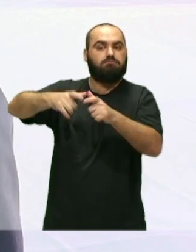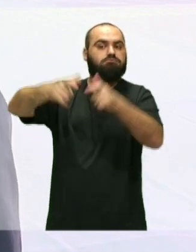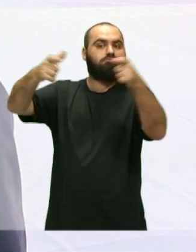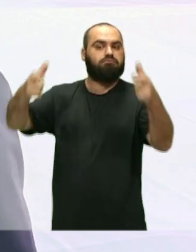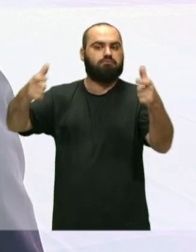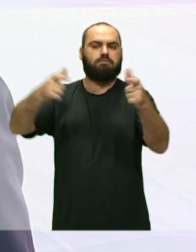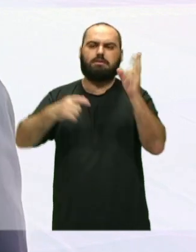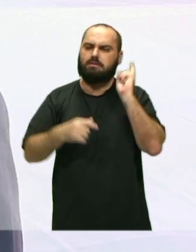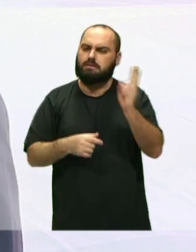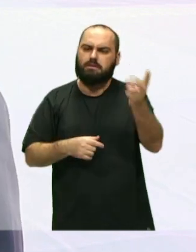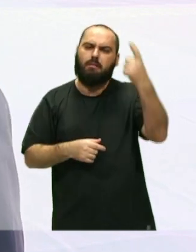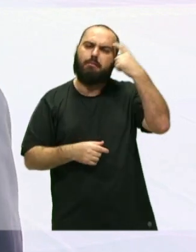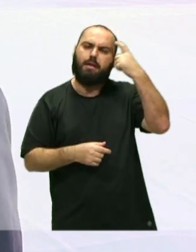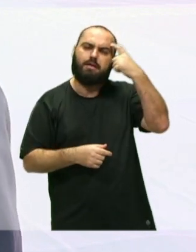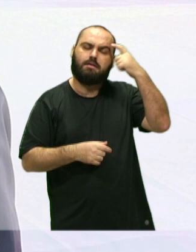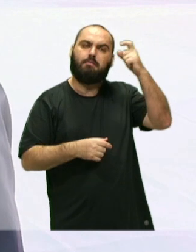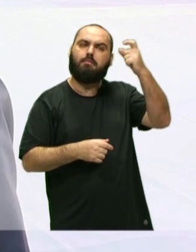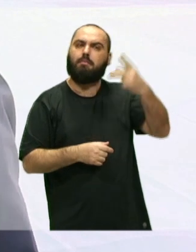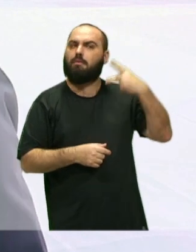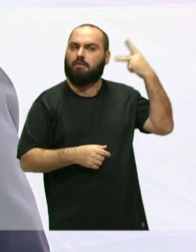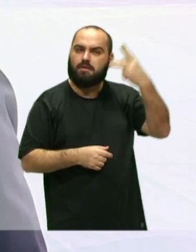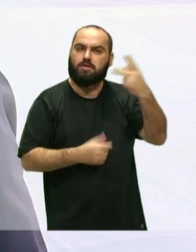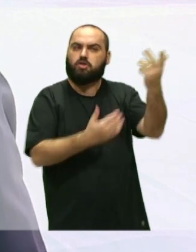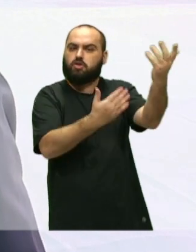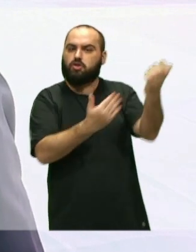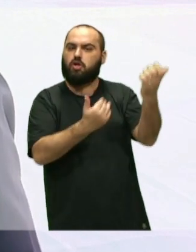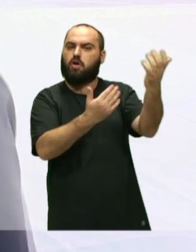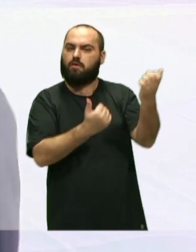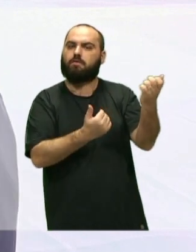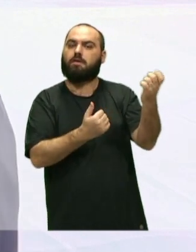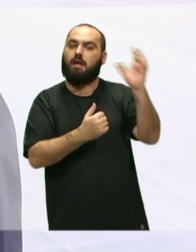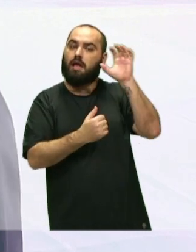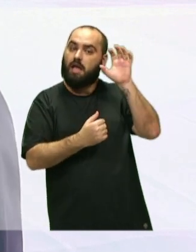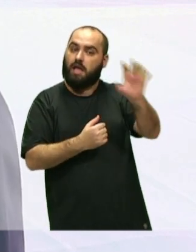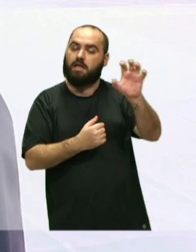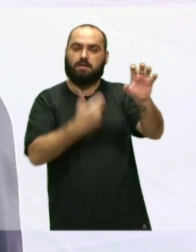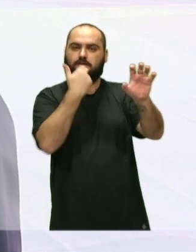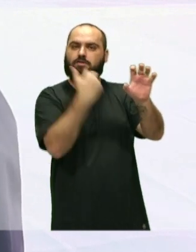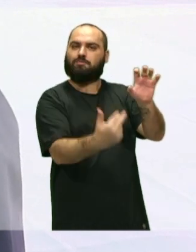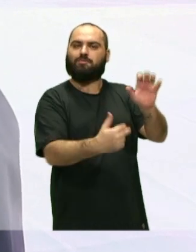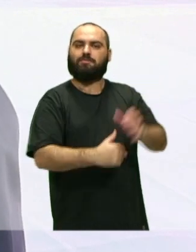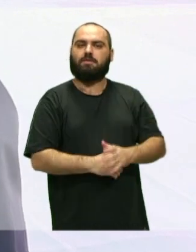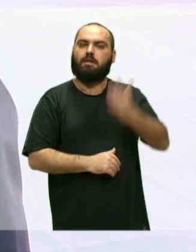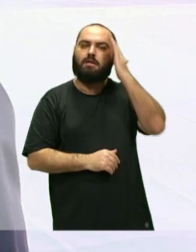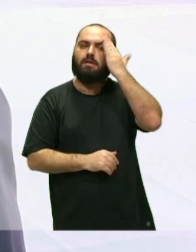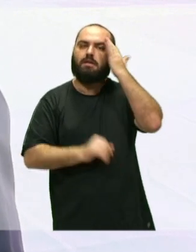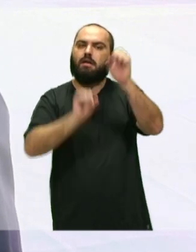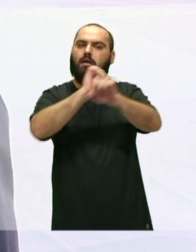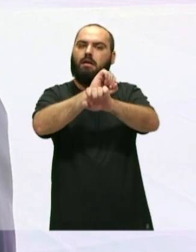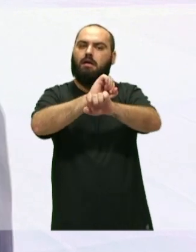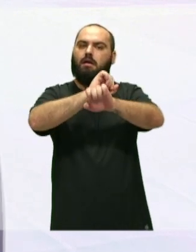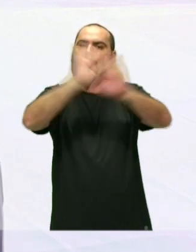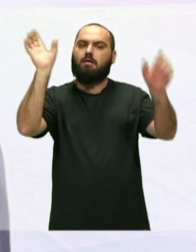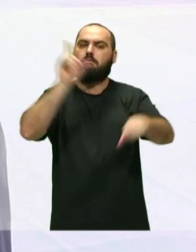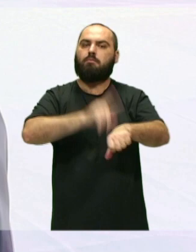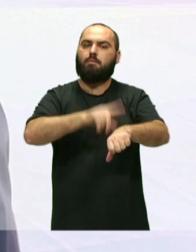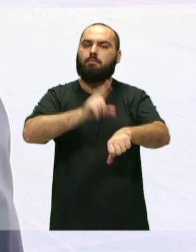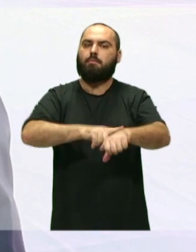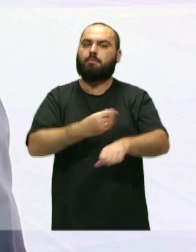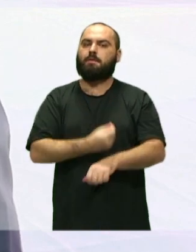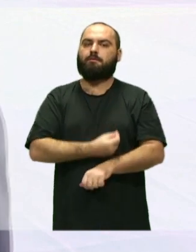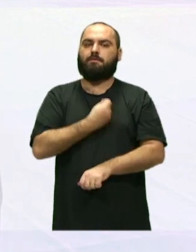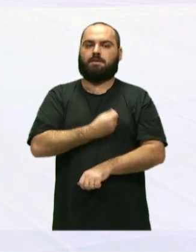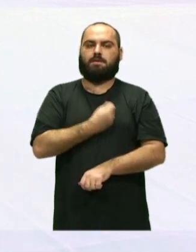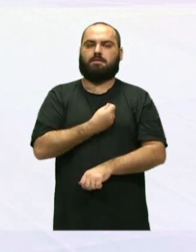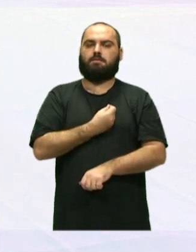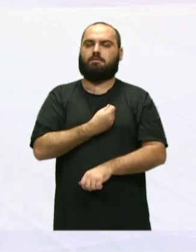a gente pensa em fazer política em fazer formação política de jovens É nesse sentido de que eles entendam que é um momento da vida no caso eles estão